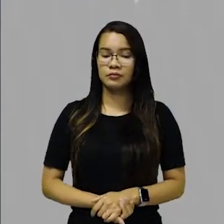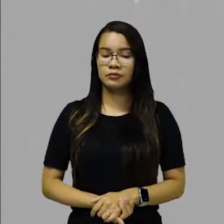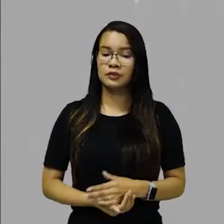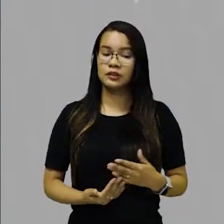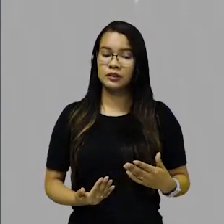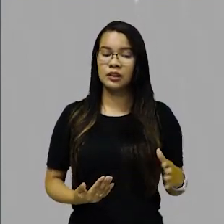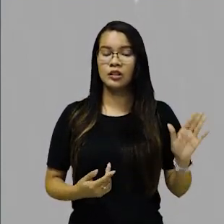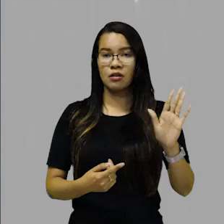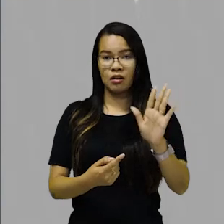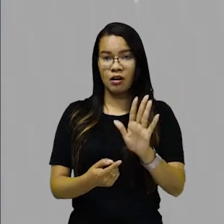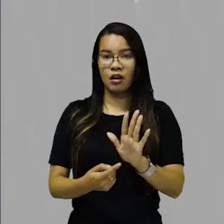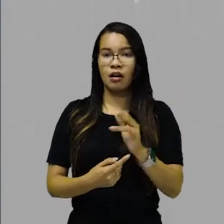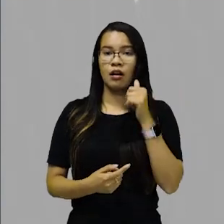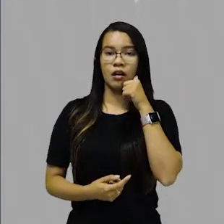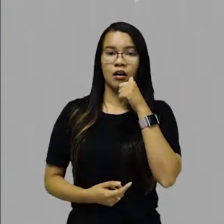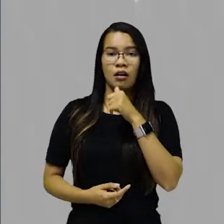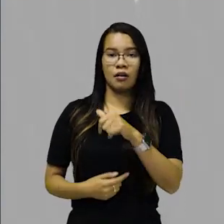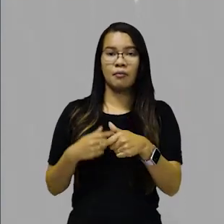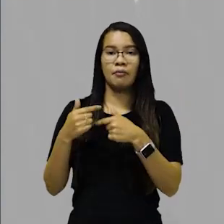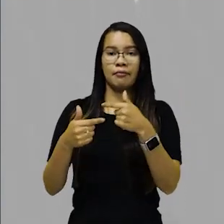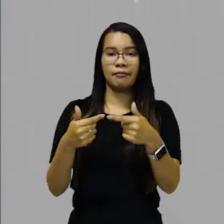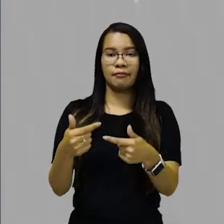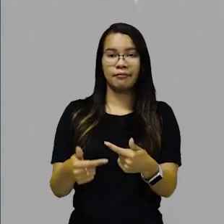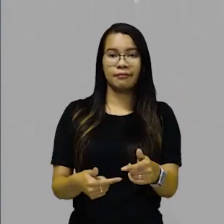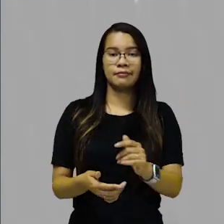Então tá lá as mulheres lutando.